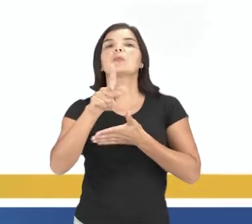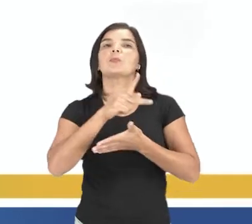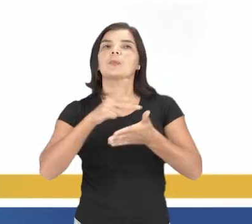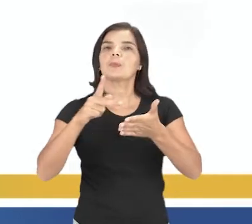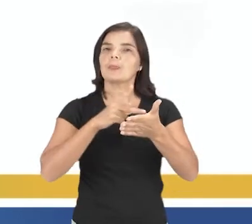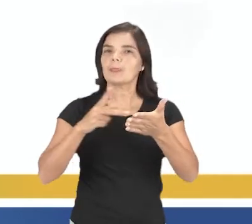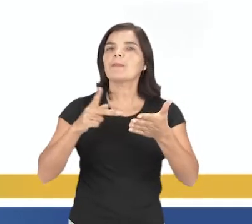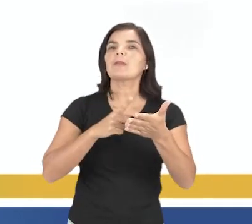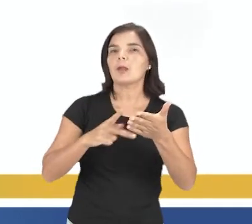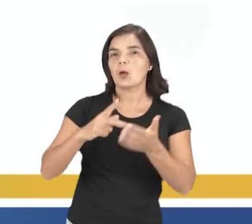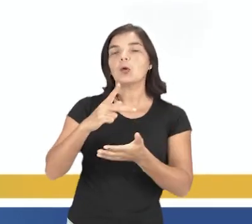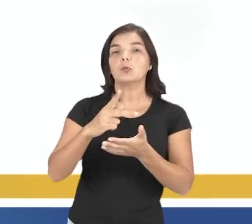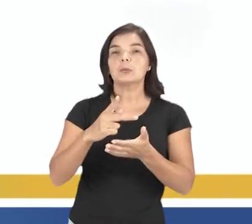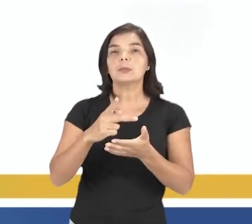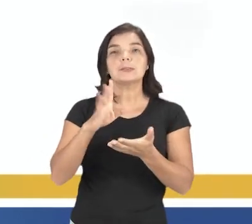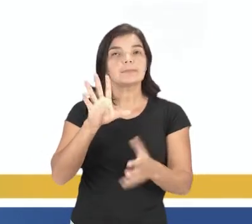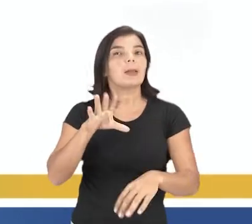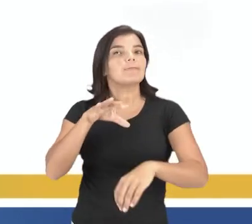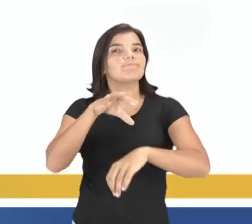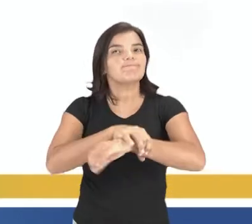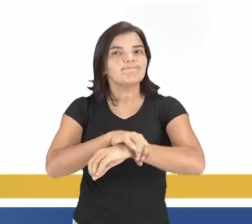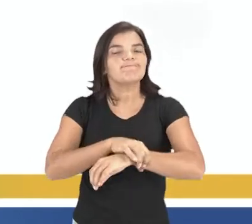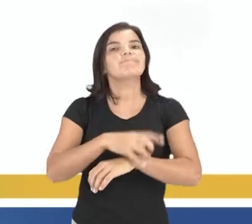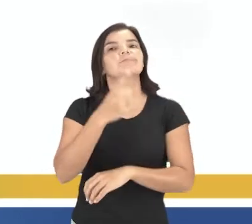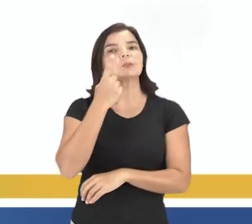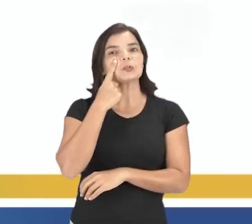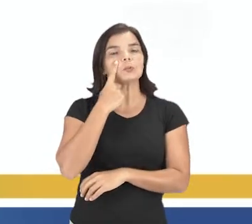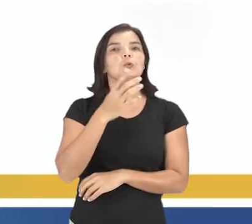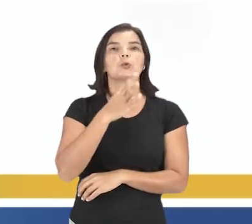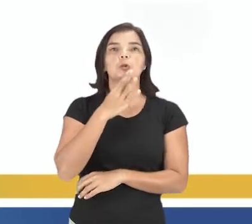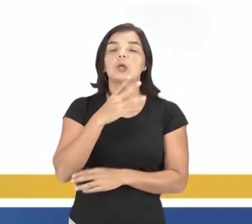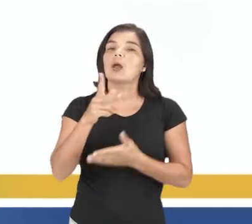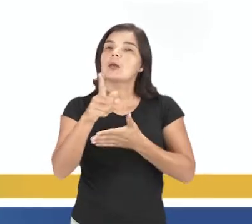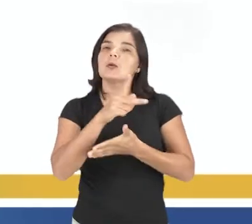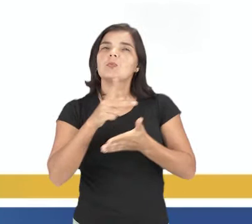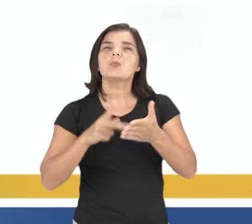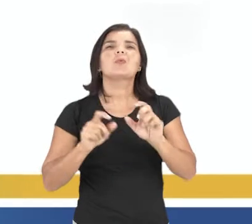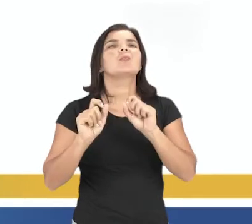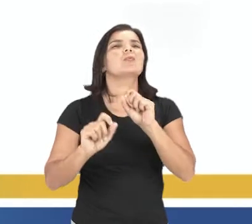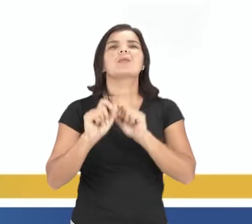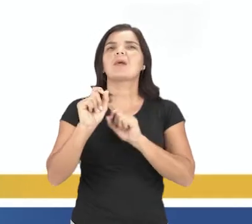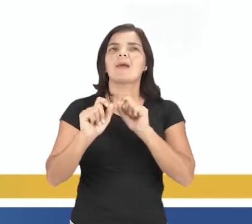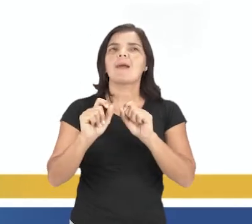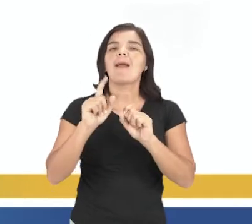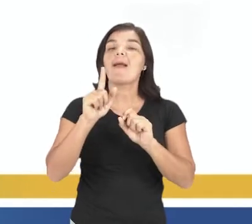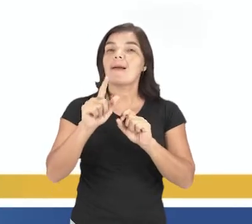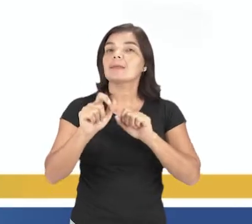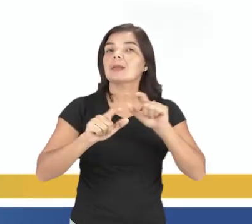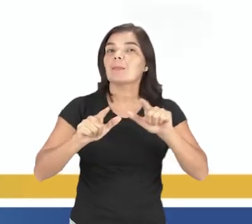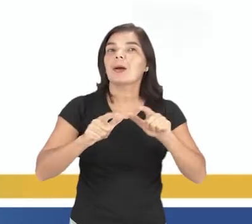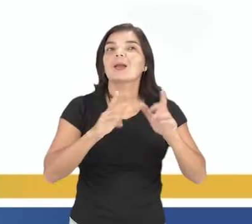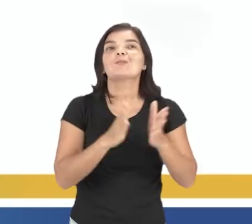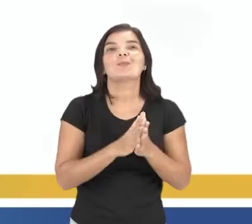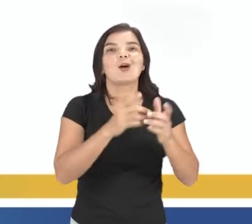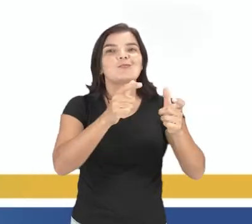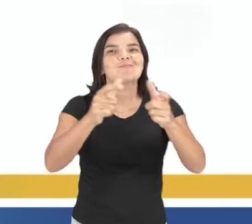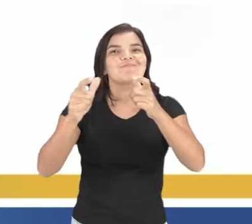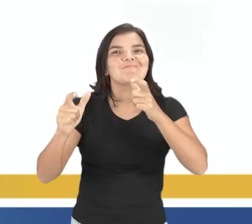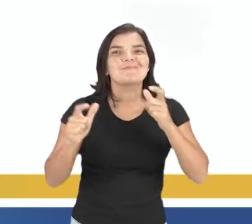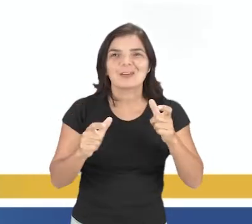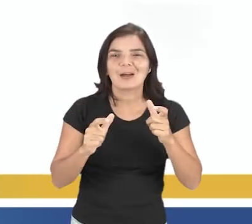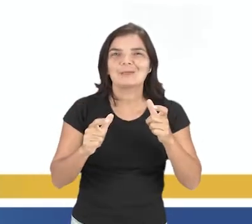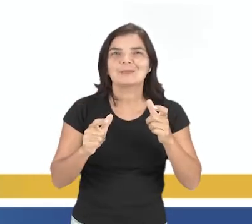concreta, né, que é um pouquinho diferente daquilo que nós já conhecemos, né? Essa poesia concreta, o que seria isso? O poema concreto é aquele que trabalha o